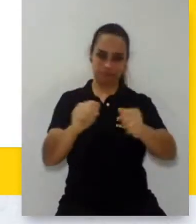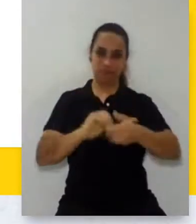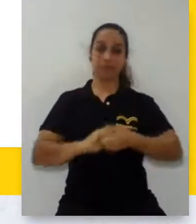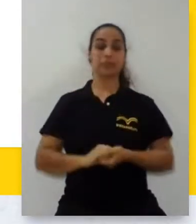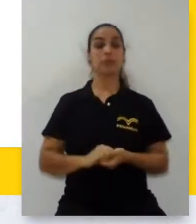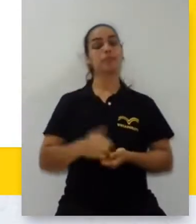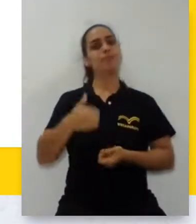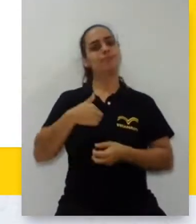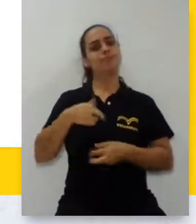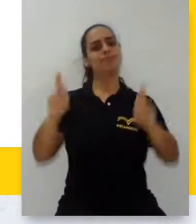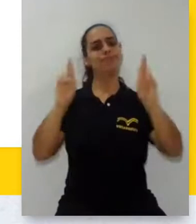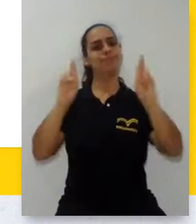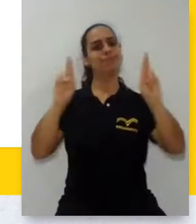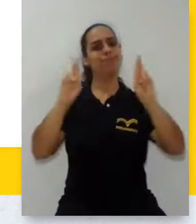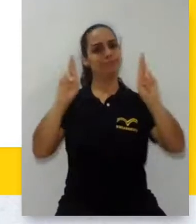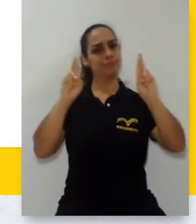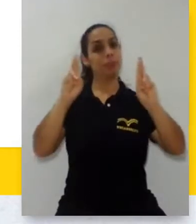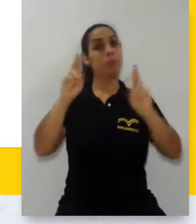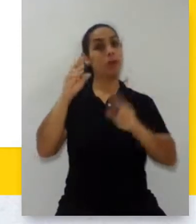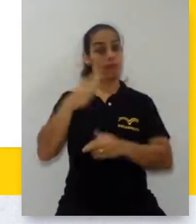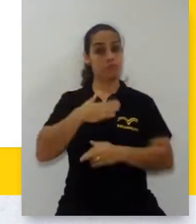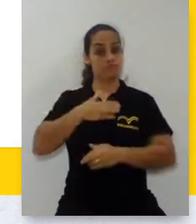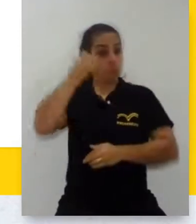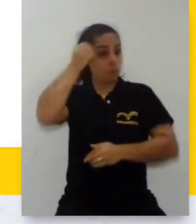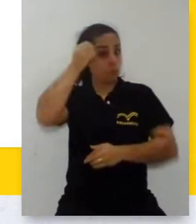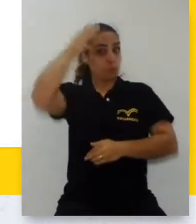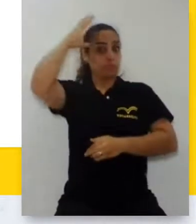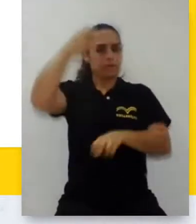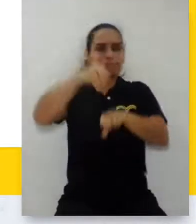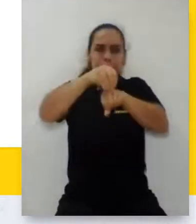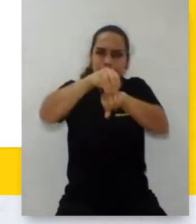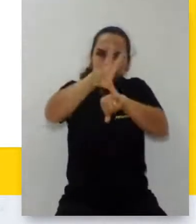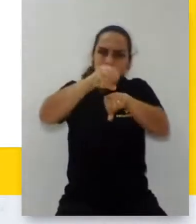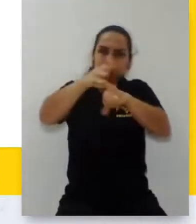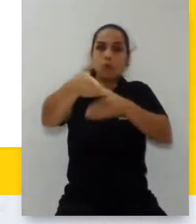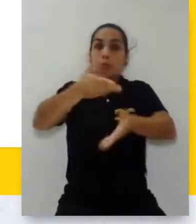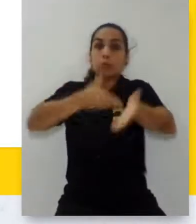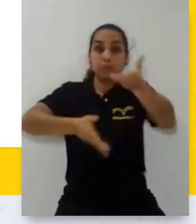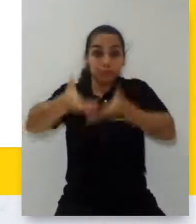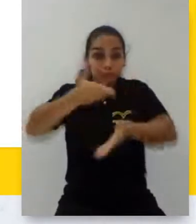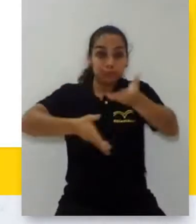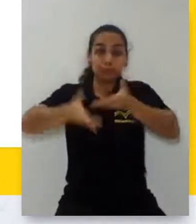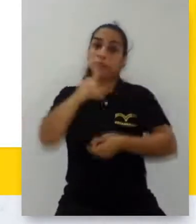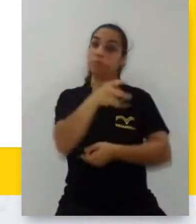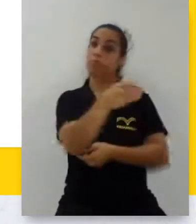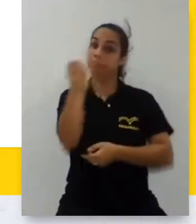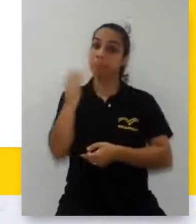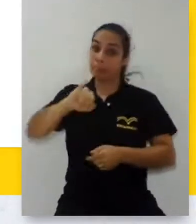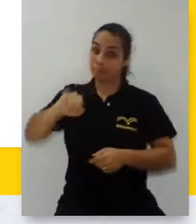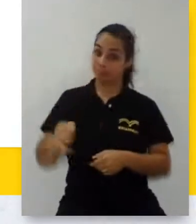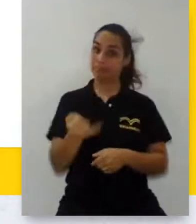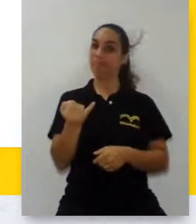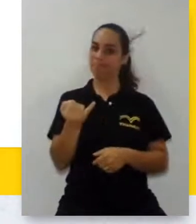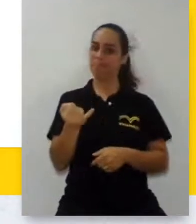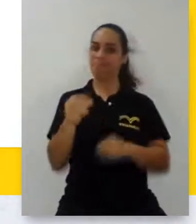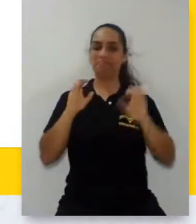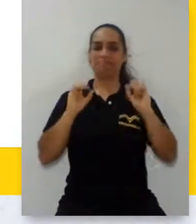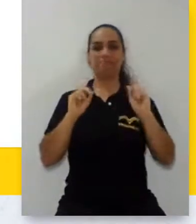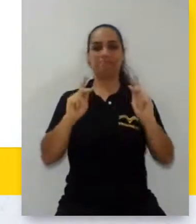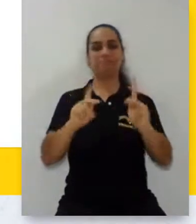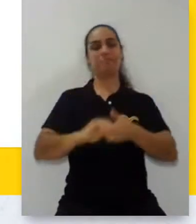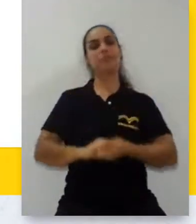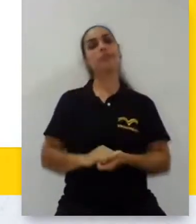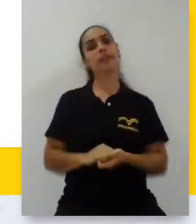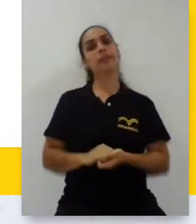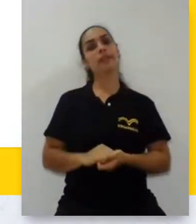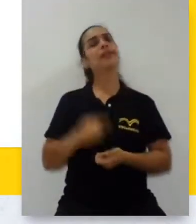seja produtivo, que possa auxiliar vocês na vida de vocês. Nós pensamos, então, em falar sobre a